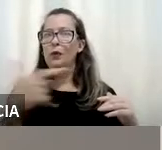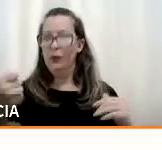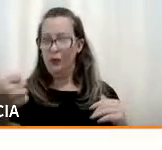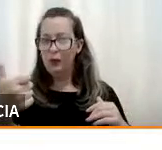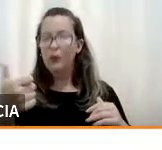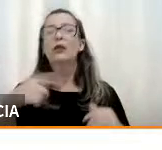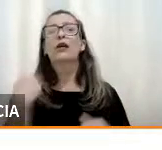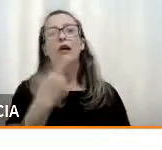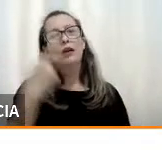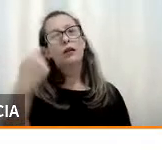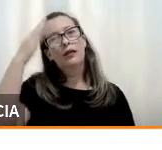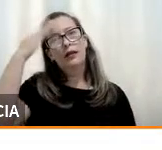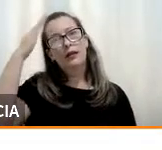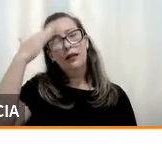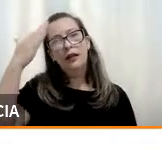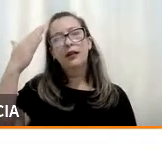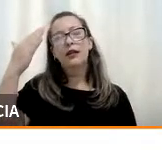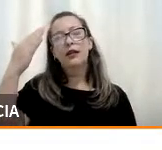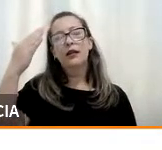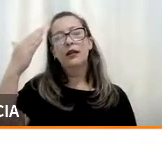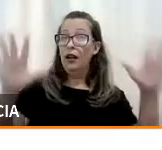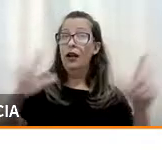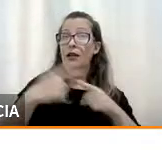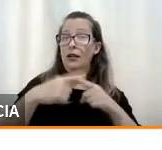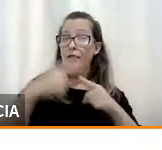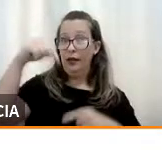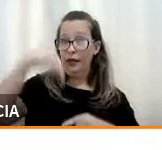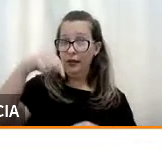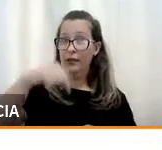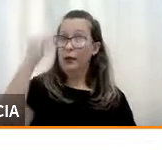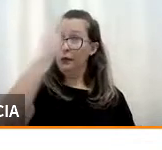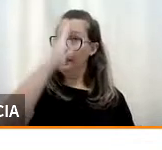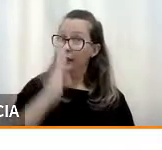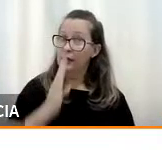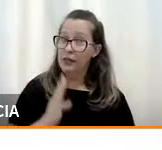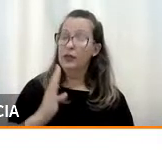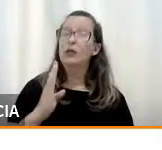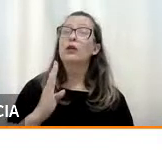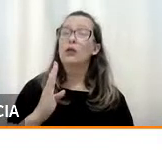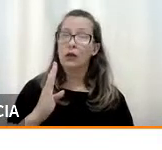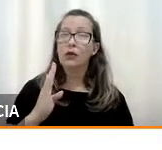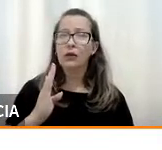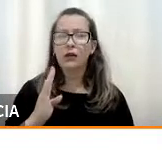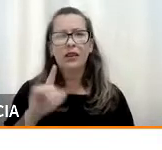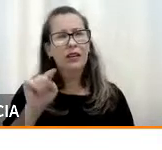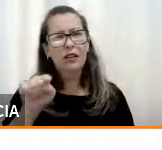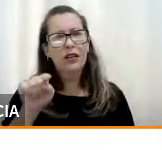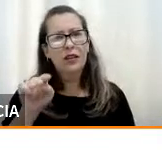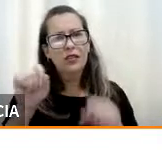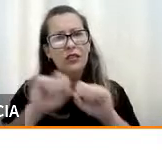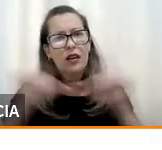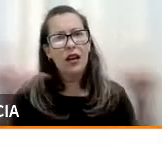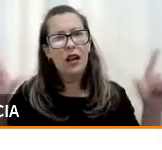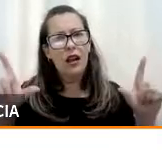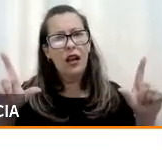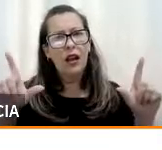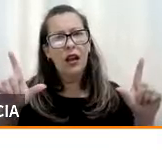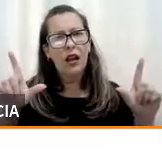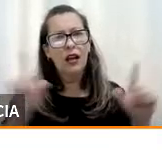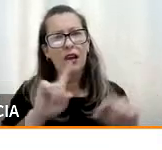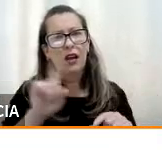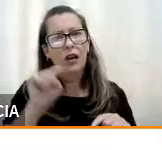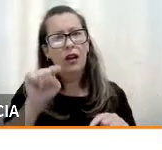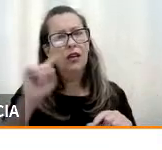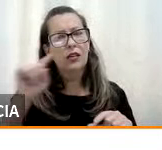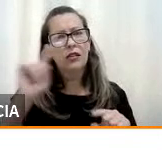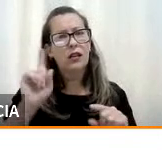entender que no Brasil a vacinação... Acho que eu estava aqui. Eu estava no slide seguinte, não? Acho que... No slide Volta um